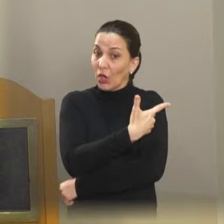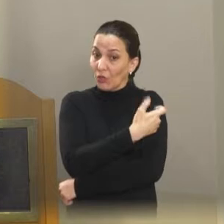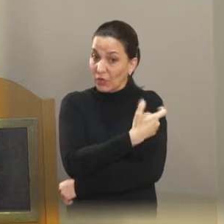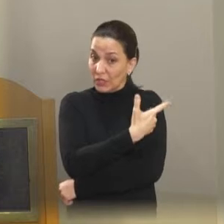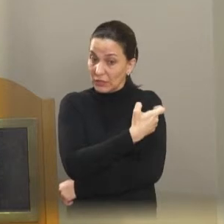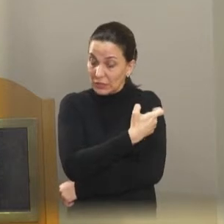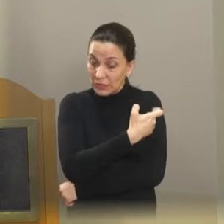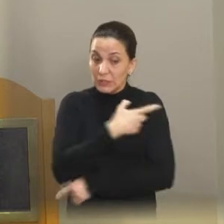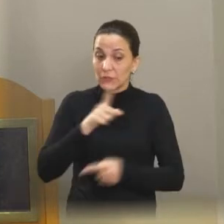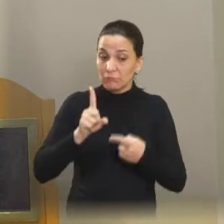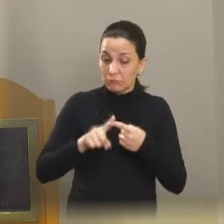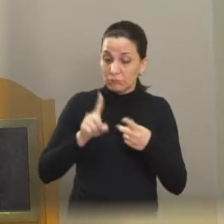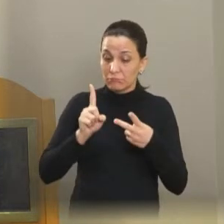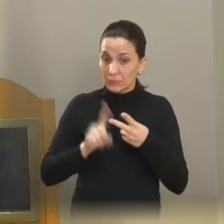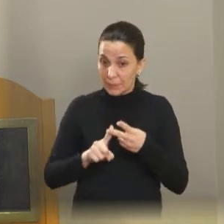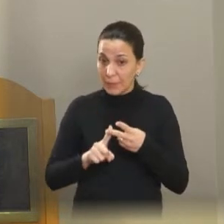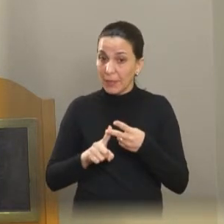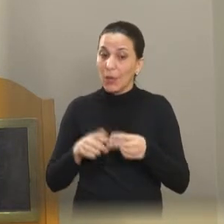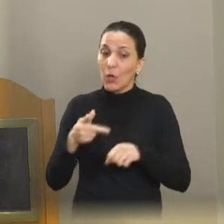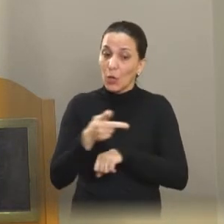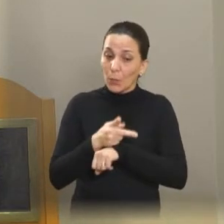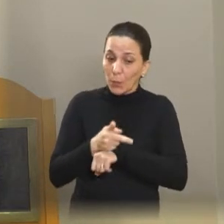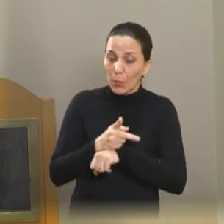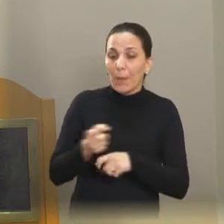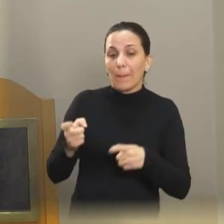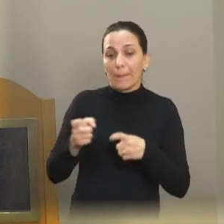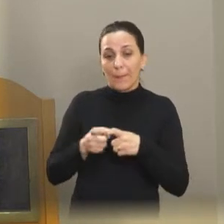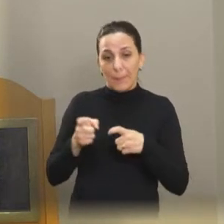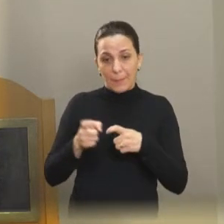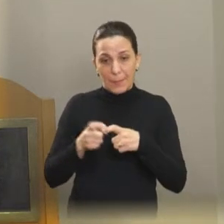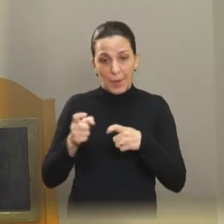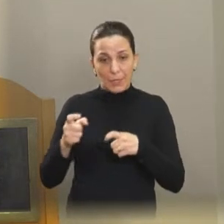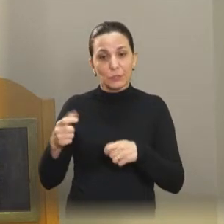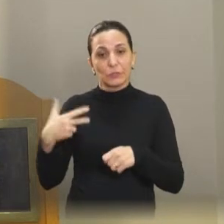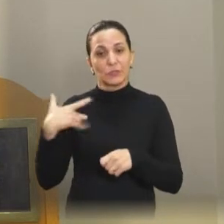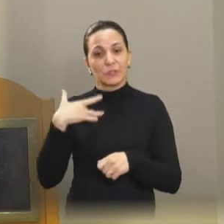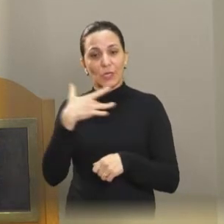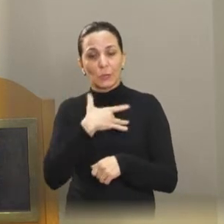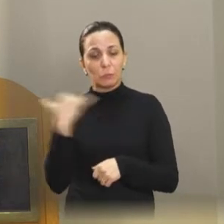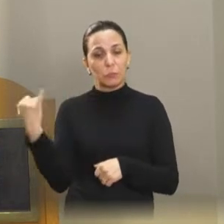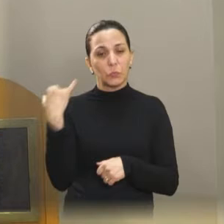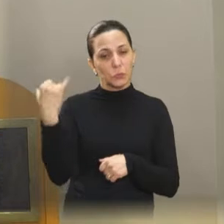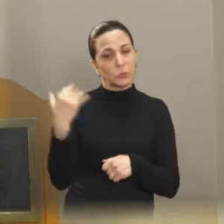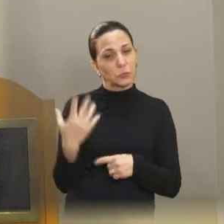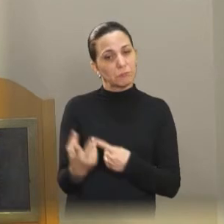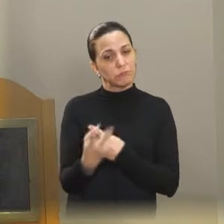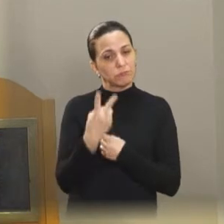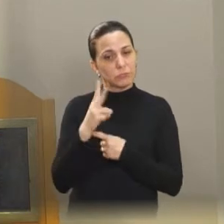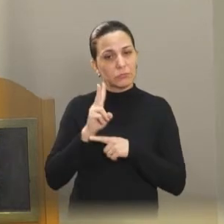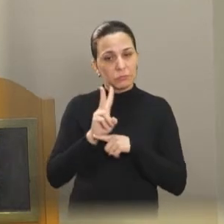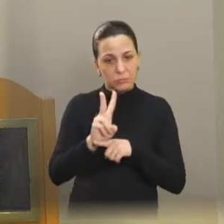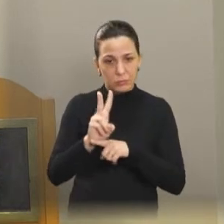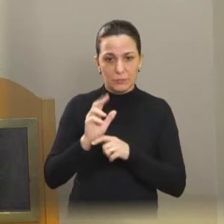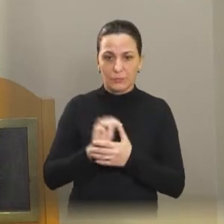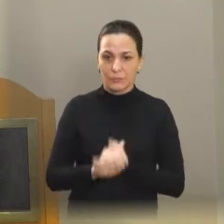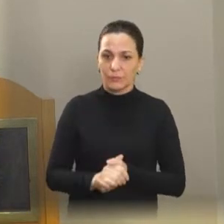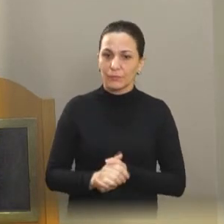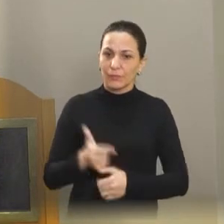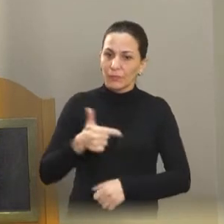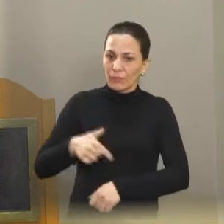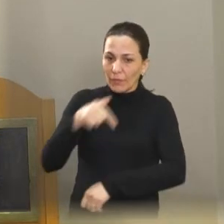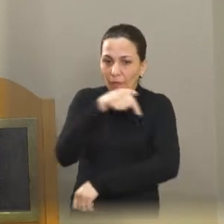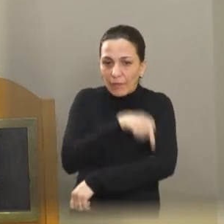providências no ficar doente correr atrás da saúde e falar também sobre a dengue